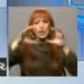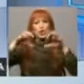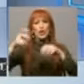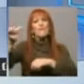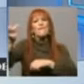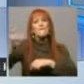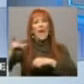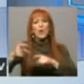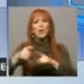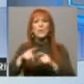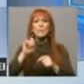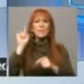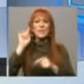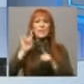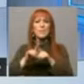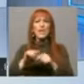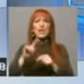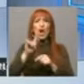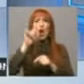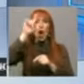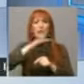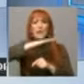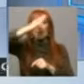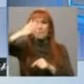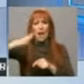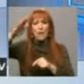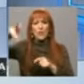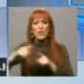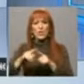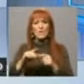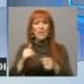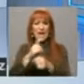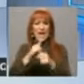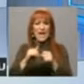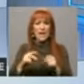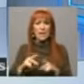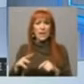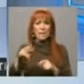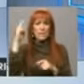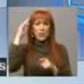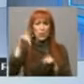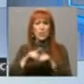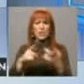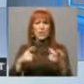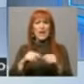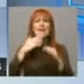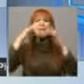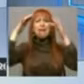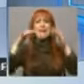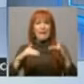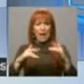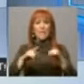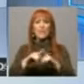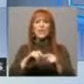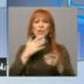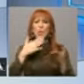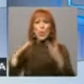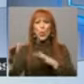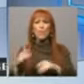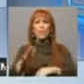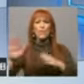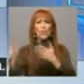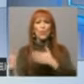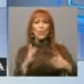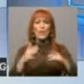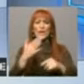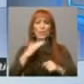fracos, principalmente nas vertentes norte e nas terras altas. Nos pontos mais altos da Ilha da Madeira, esses aguaceiros serão de neve, o vento a soprar moderado a